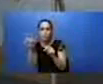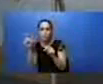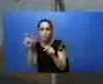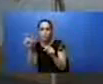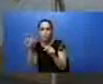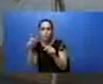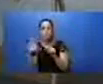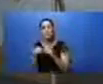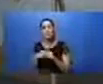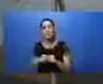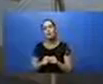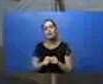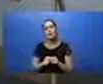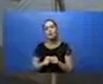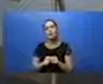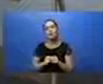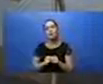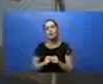separados, ok?